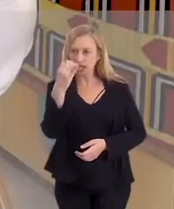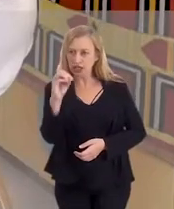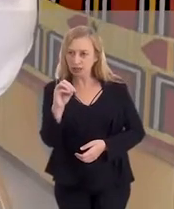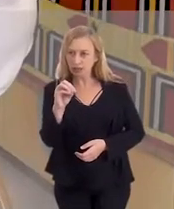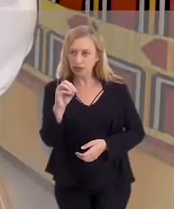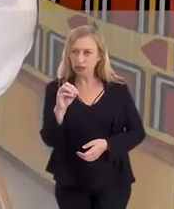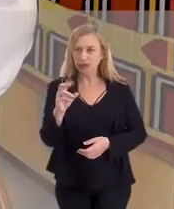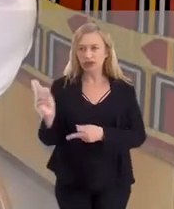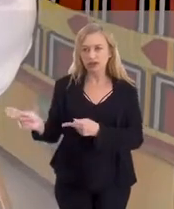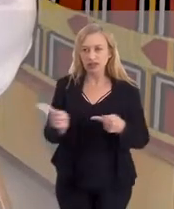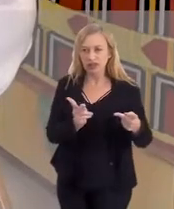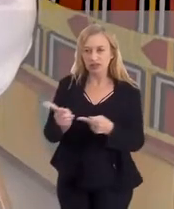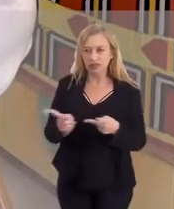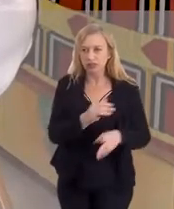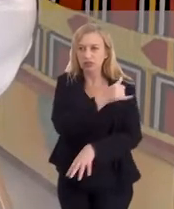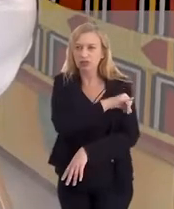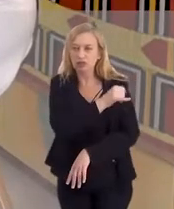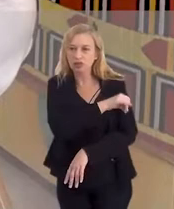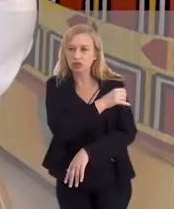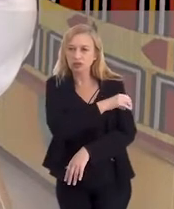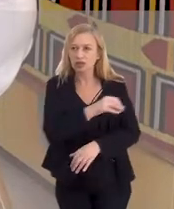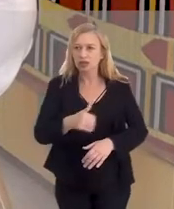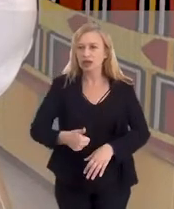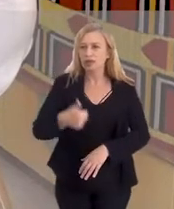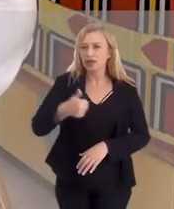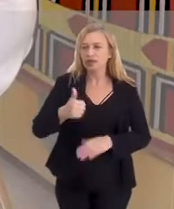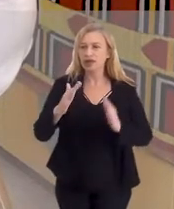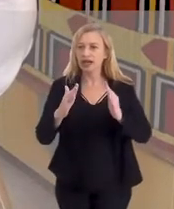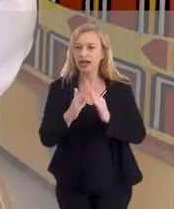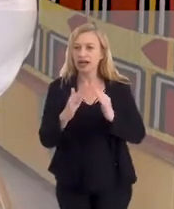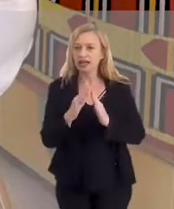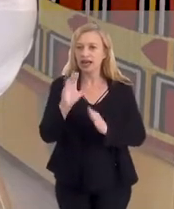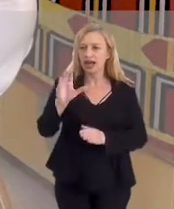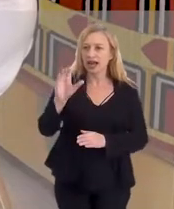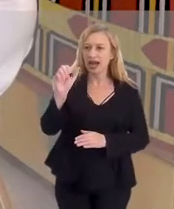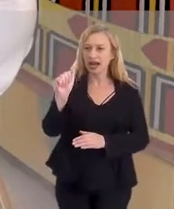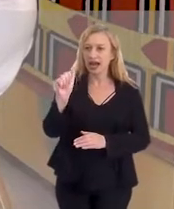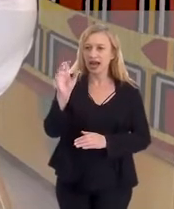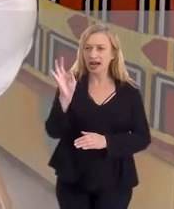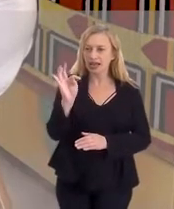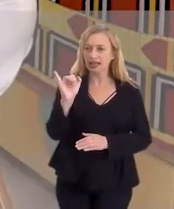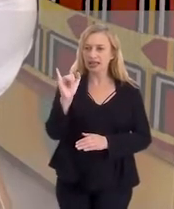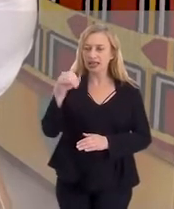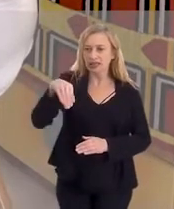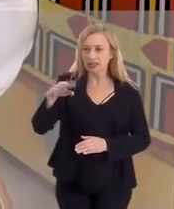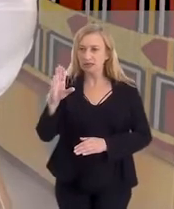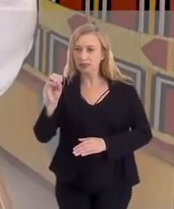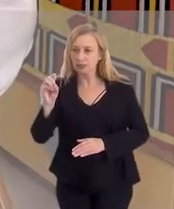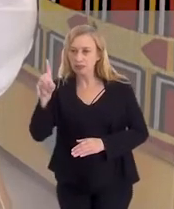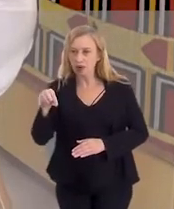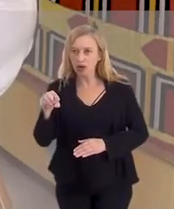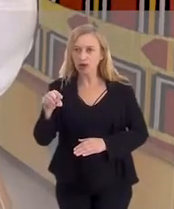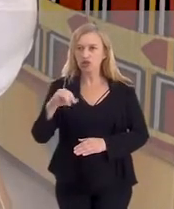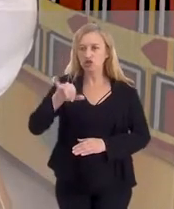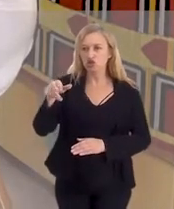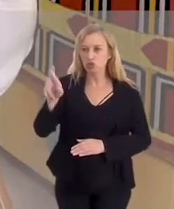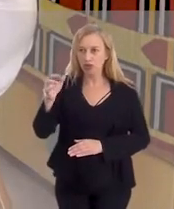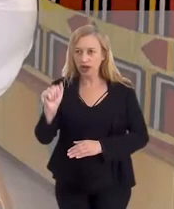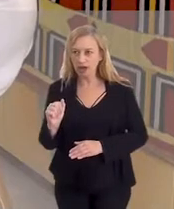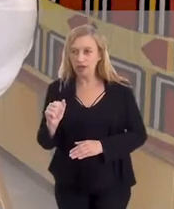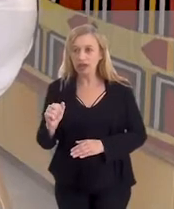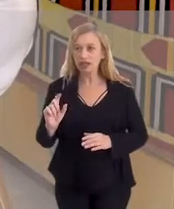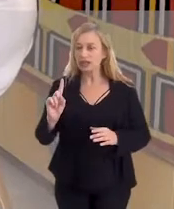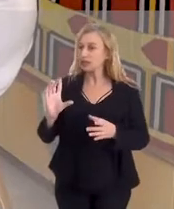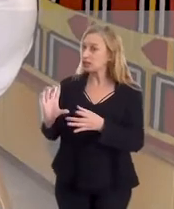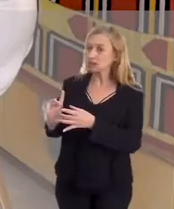vindo mais vezes para o Rio de Janeiro agora, para se abrir a primeira casa de catimbó de Jurema, sem ter conexão com outras